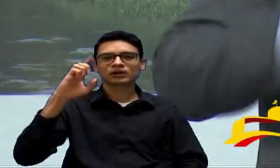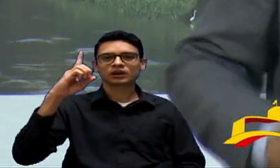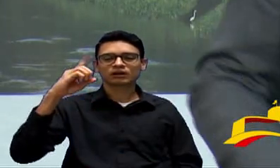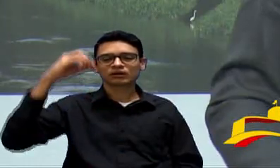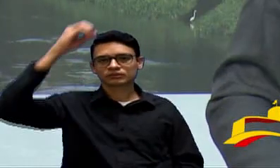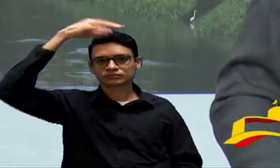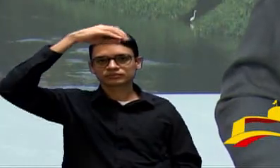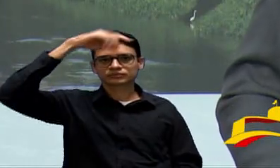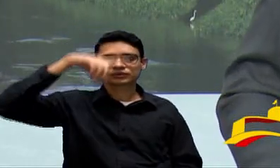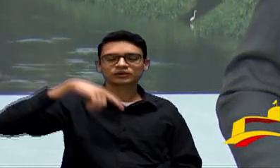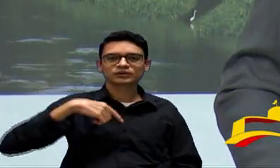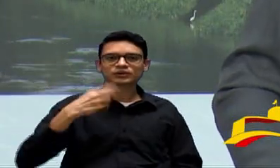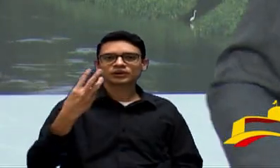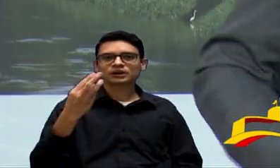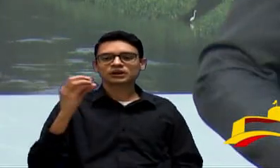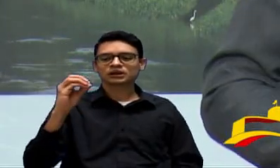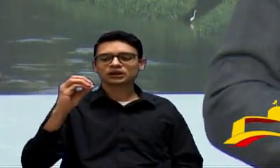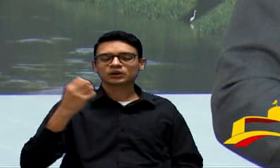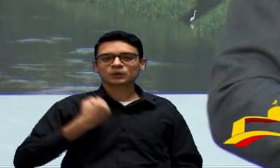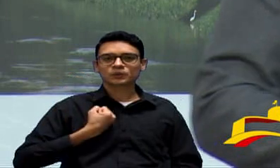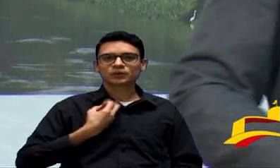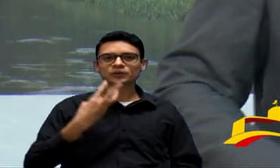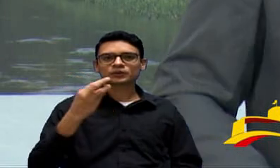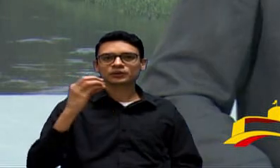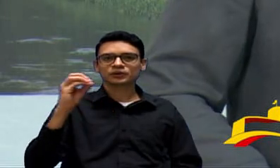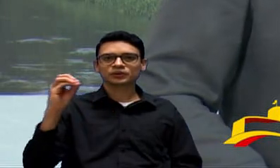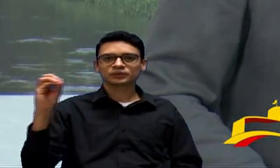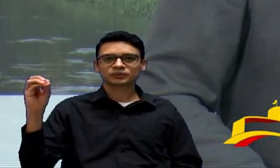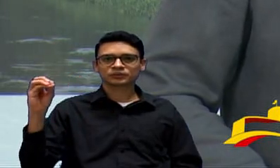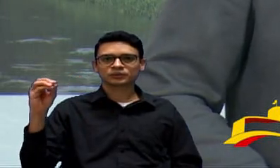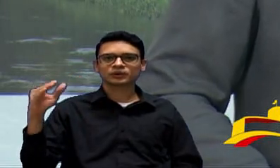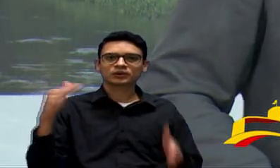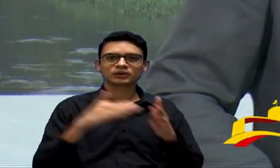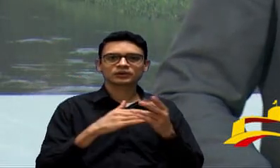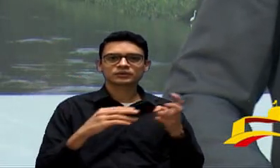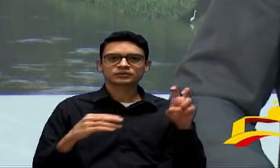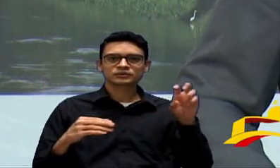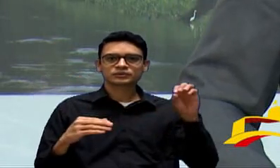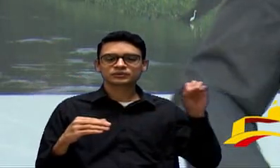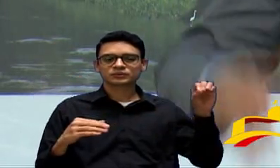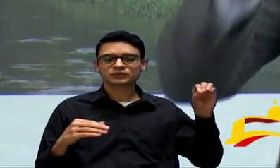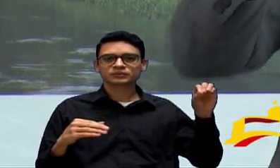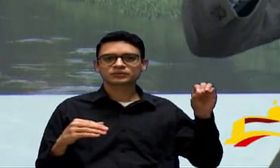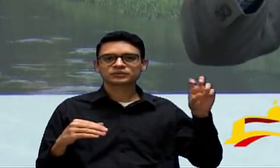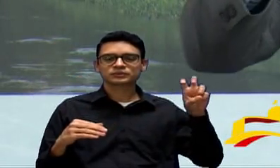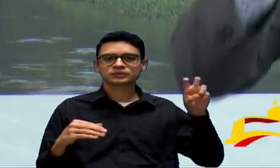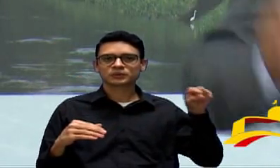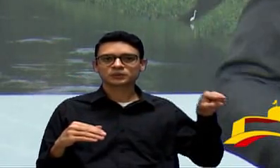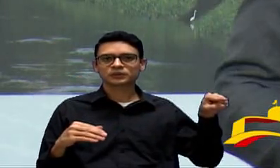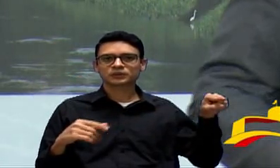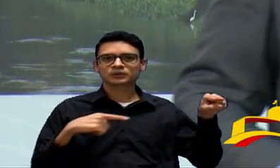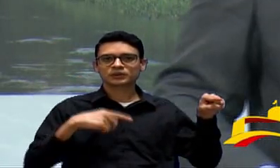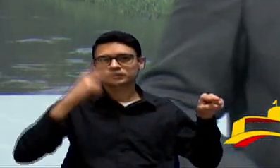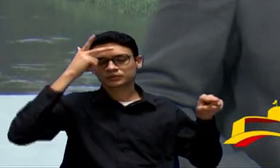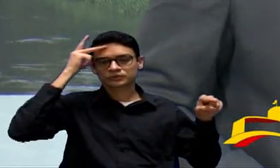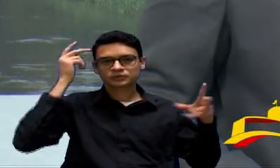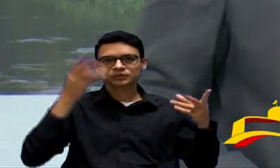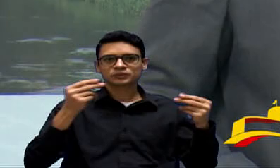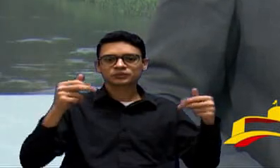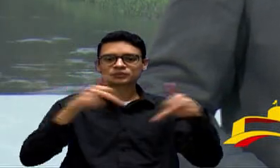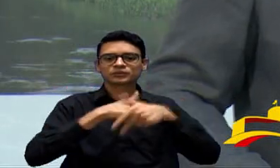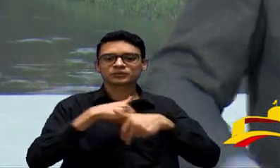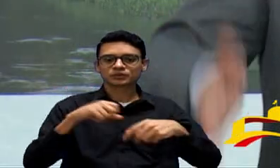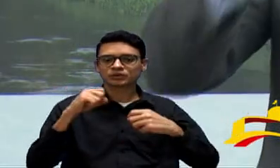3 mil e o 5 mil, que aconteceu acidentes, Péricles, e tem comércio ali, pessoal que caminha, muita gente não tem condições de